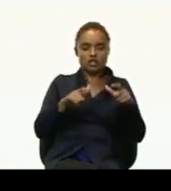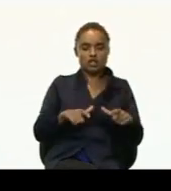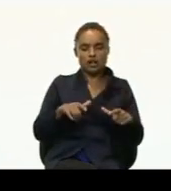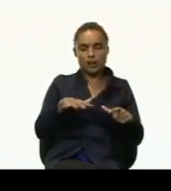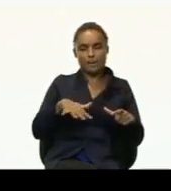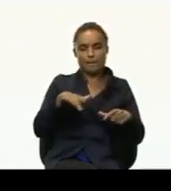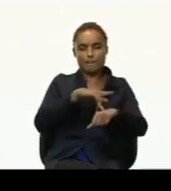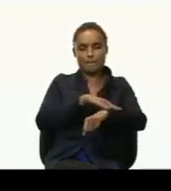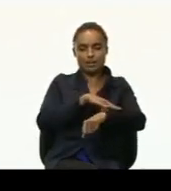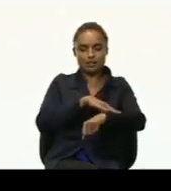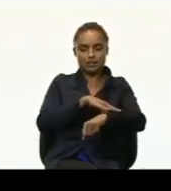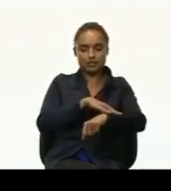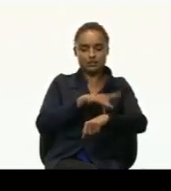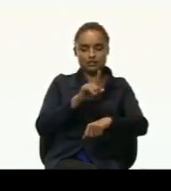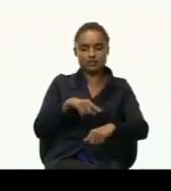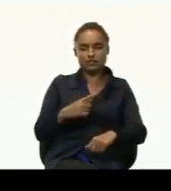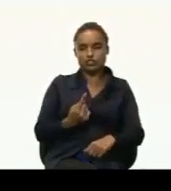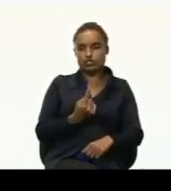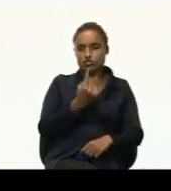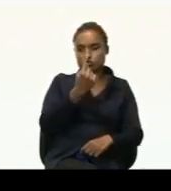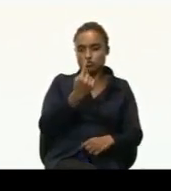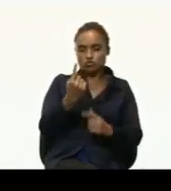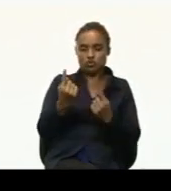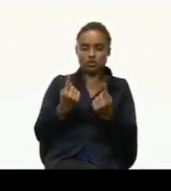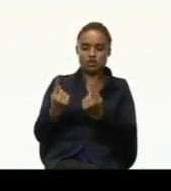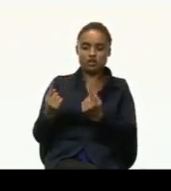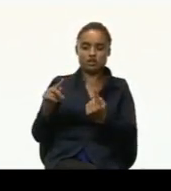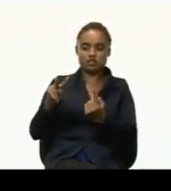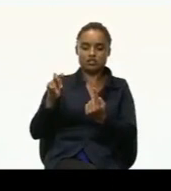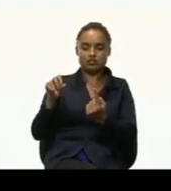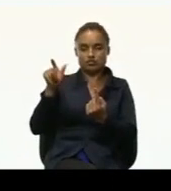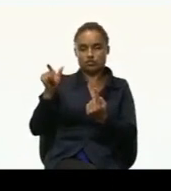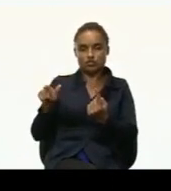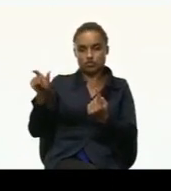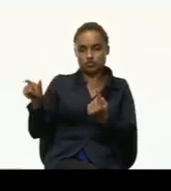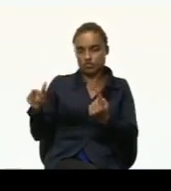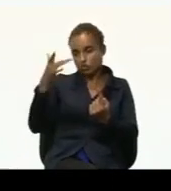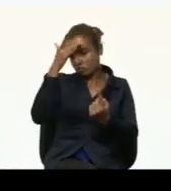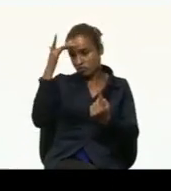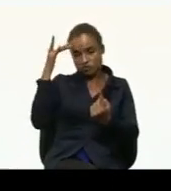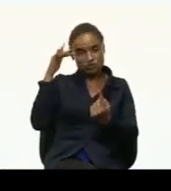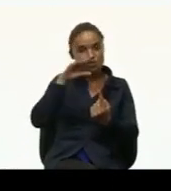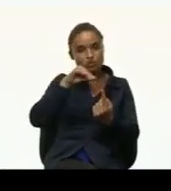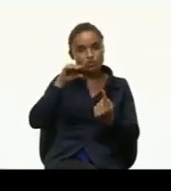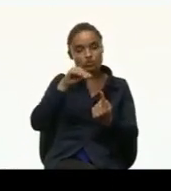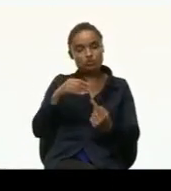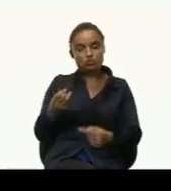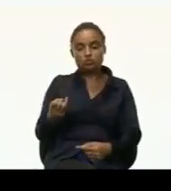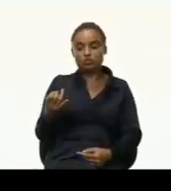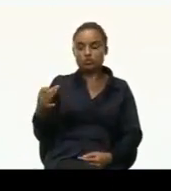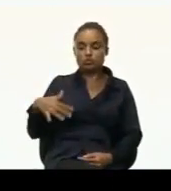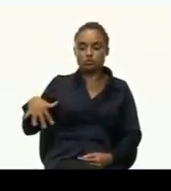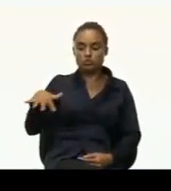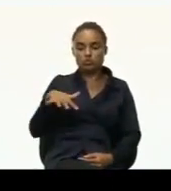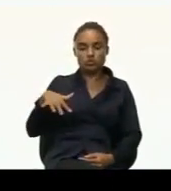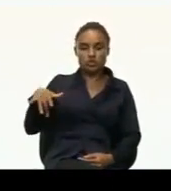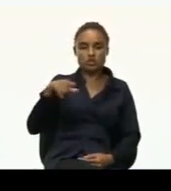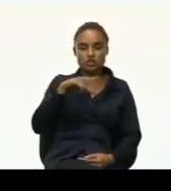são 1 para cada 20 trabalhadores? Quantos trabalhadores a gente tem na obra?